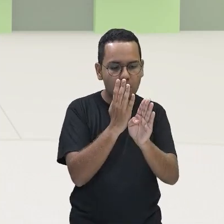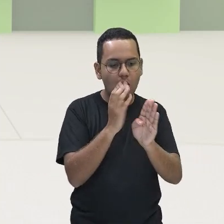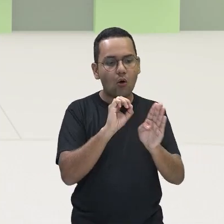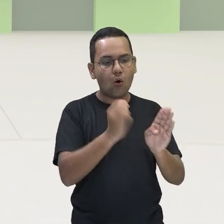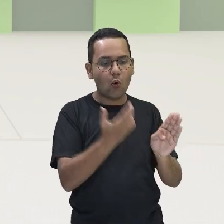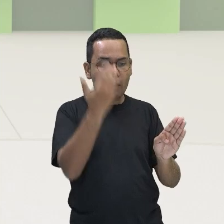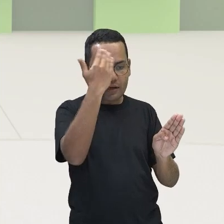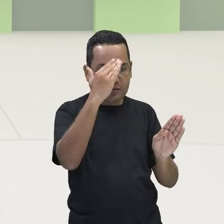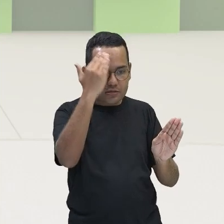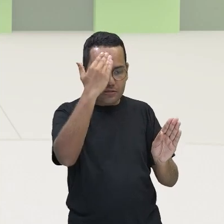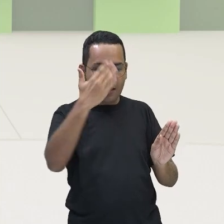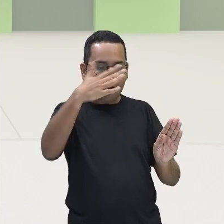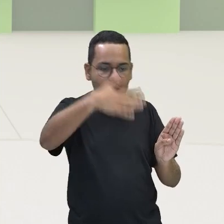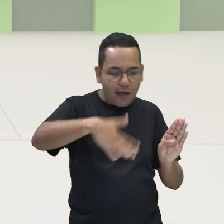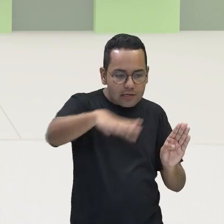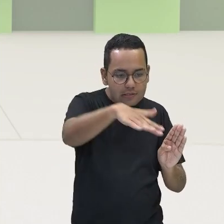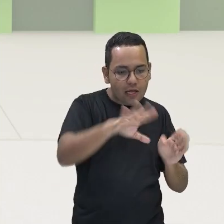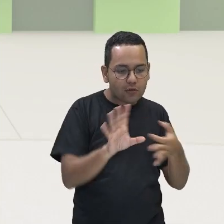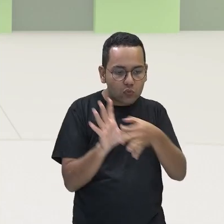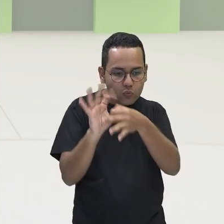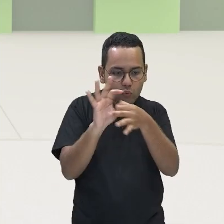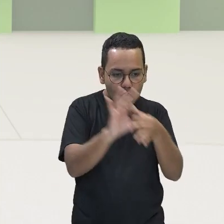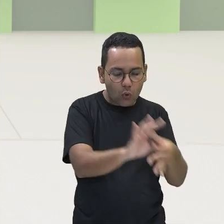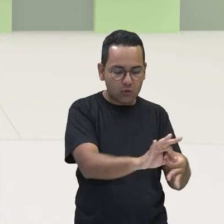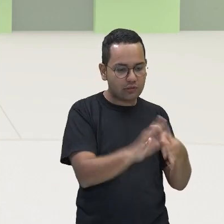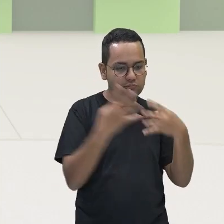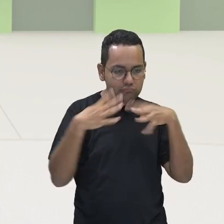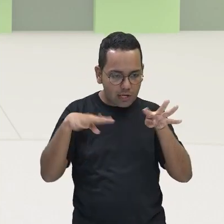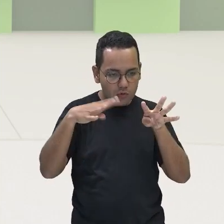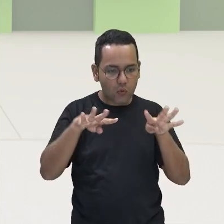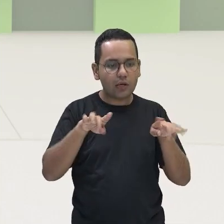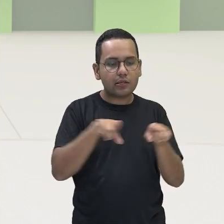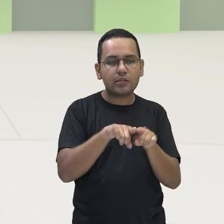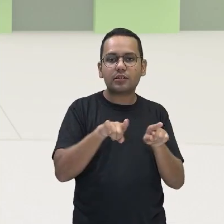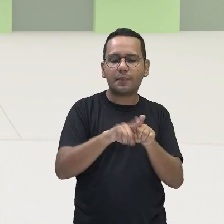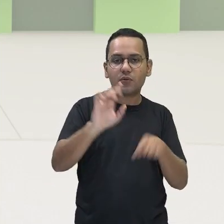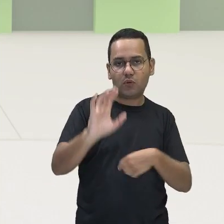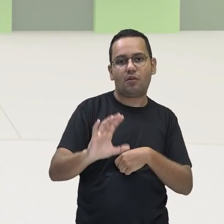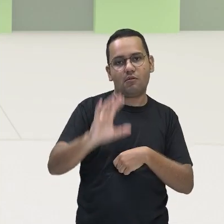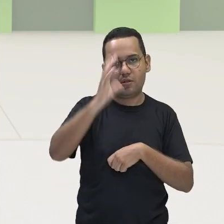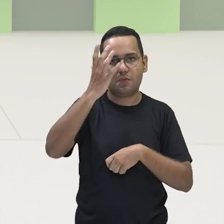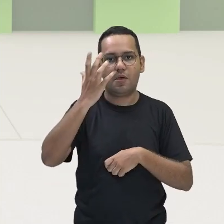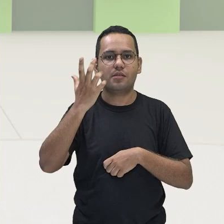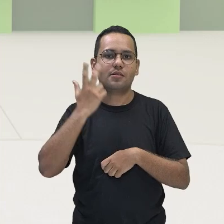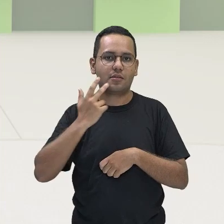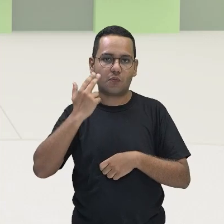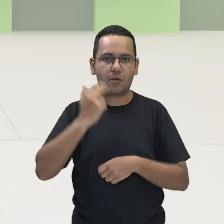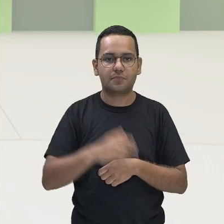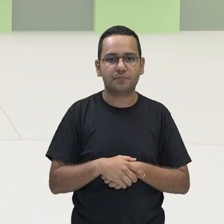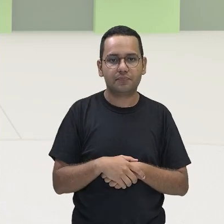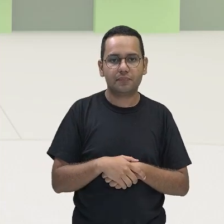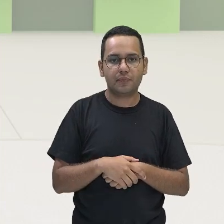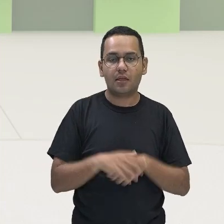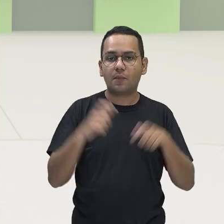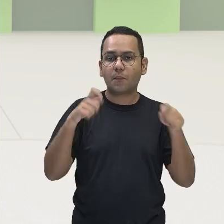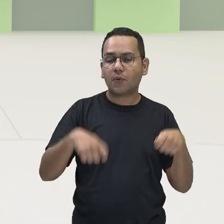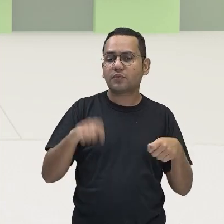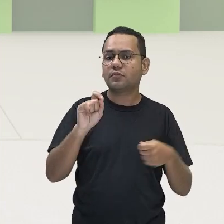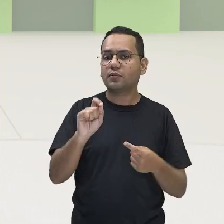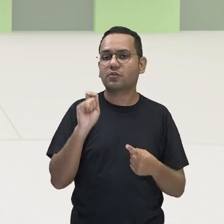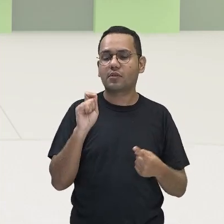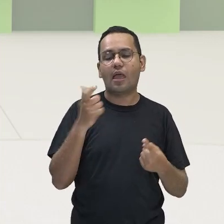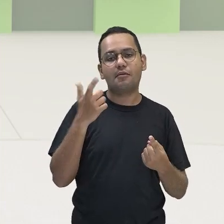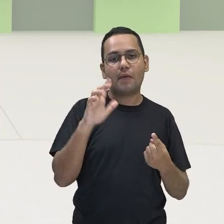mundo natural e os fenômenos biológicos, tá? Físicos e sociais